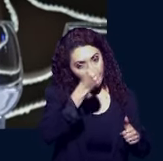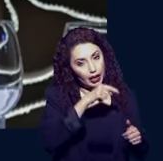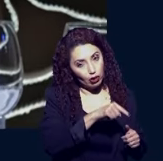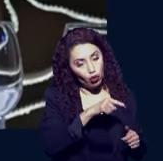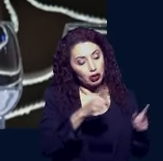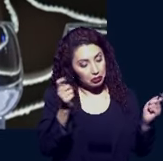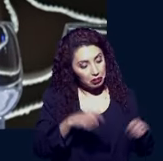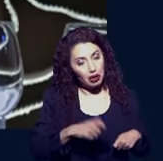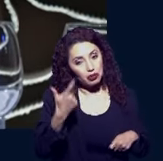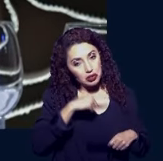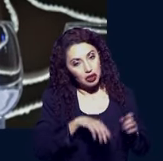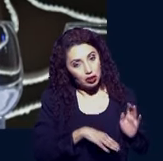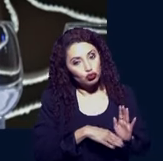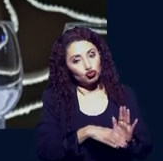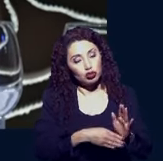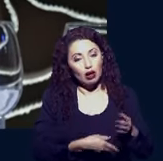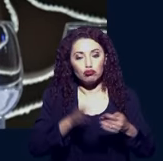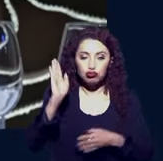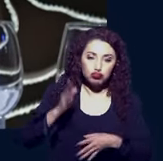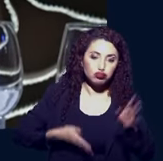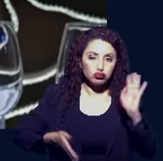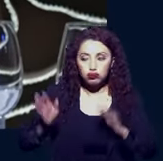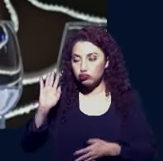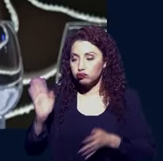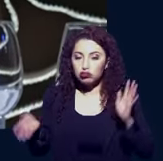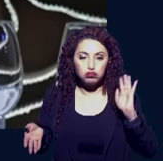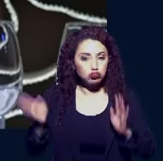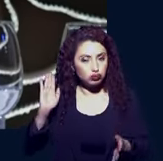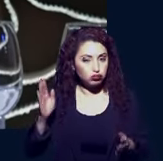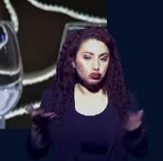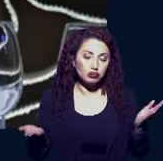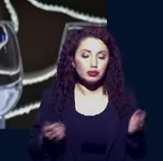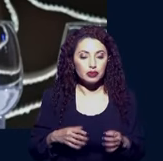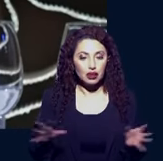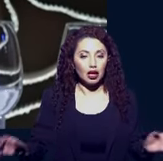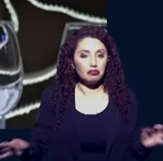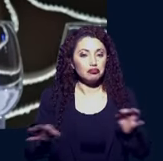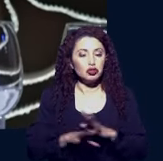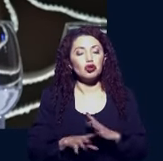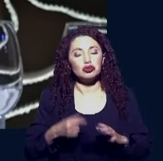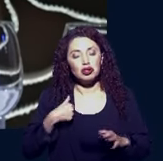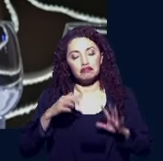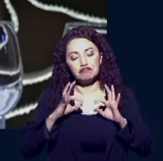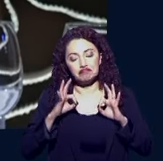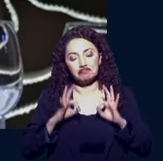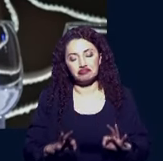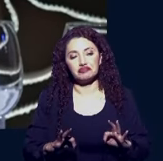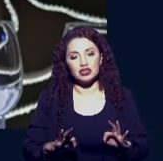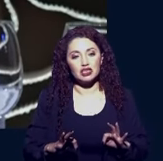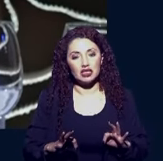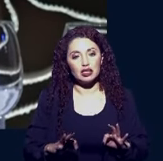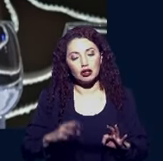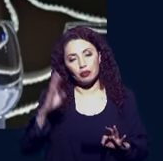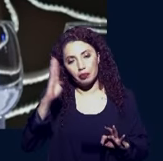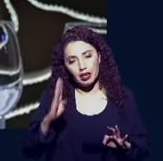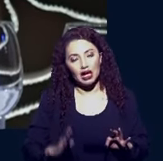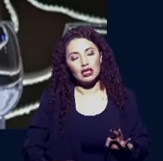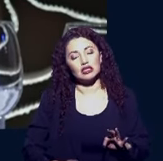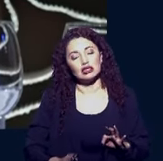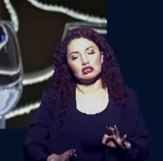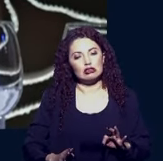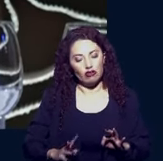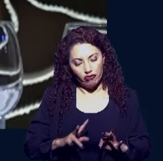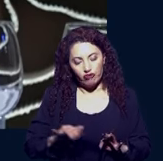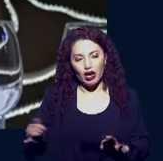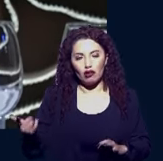ajudar em muito e depois disso eu não tenho dúvida que o Brasil vai ser já é mas será uma